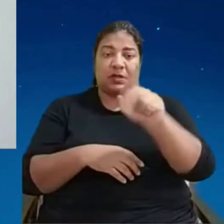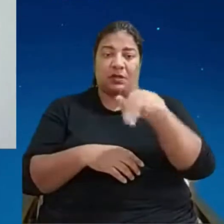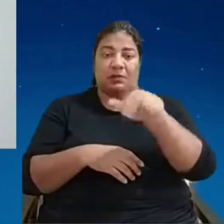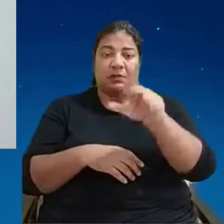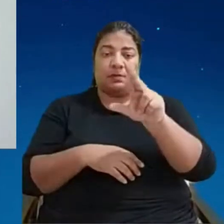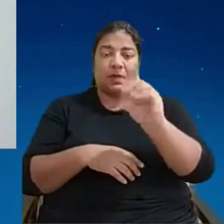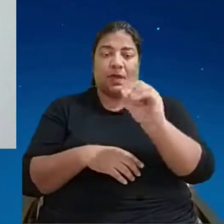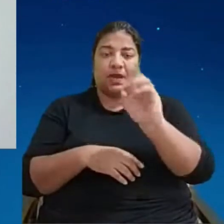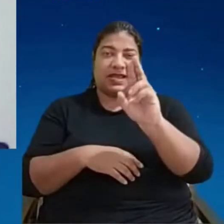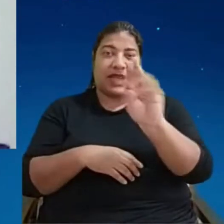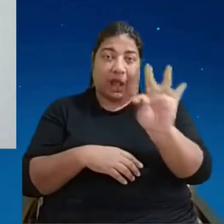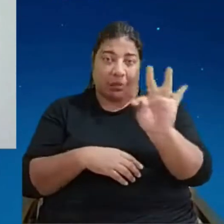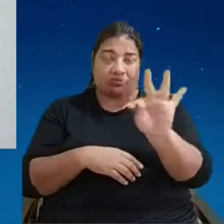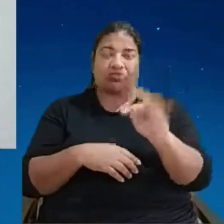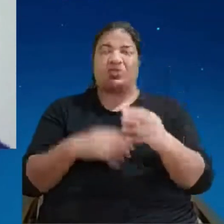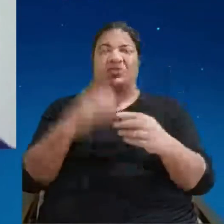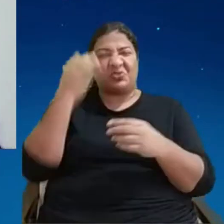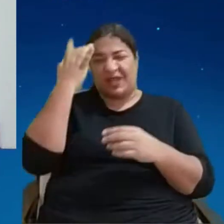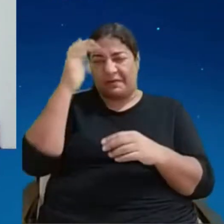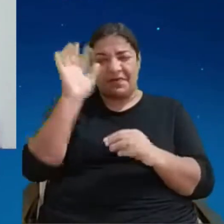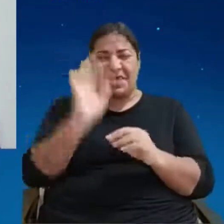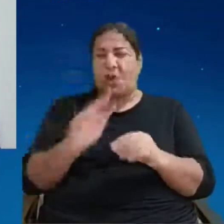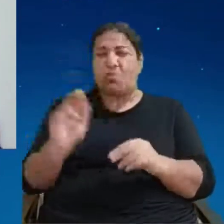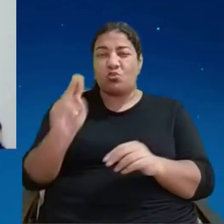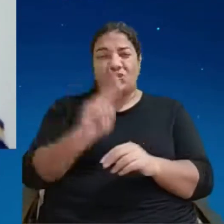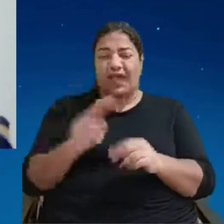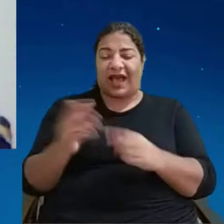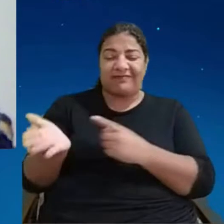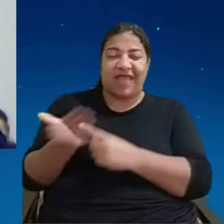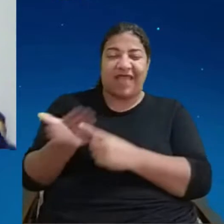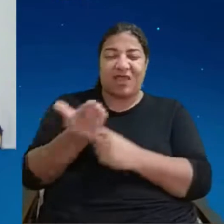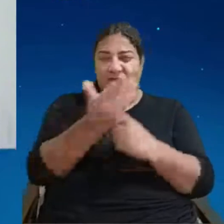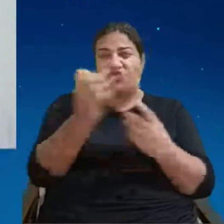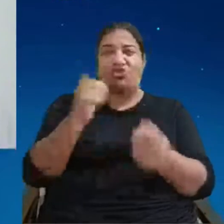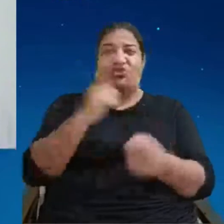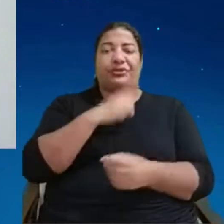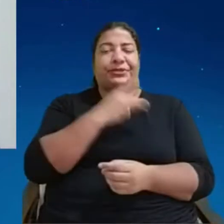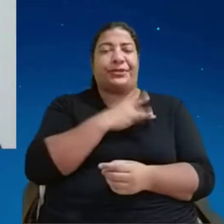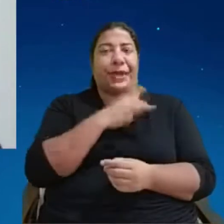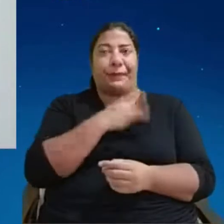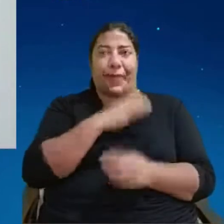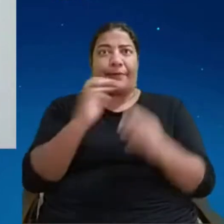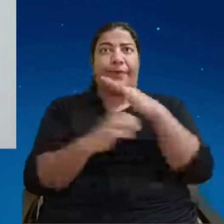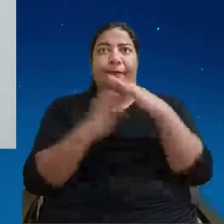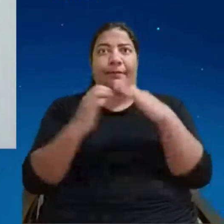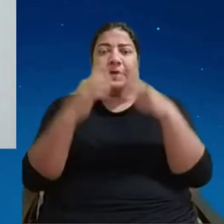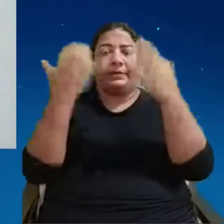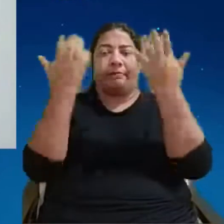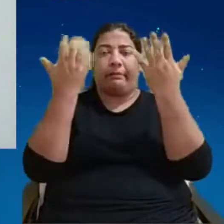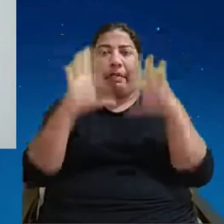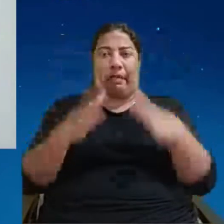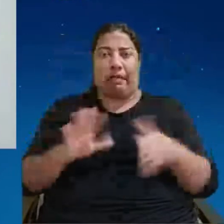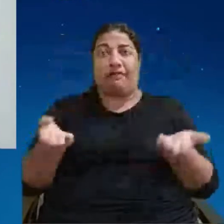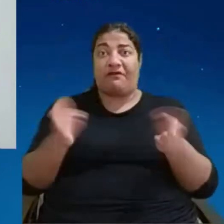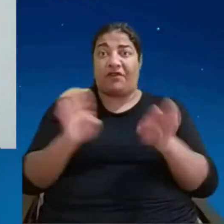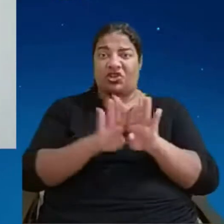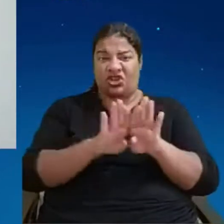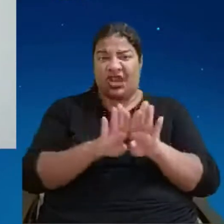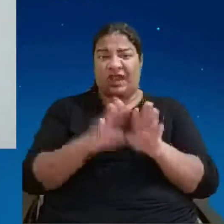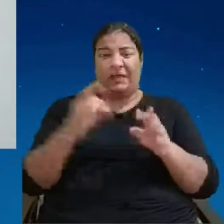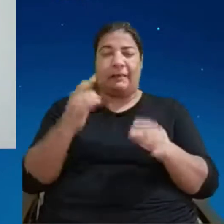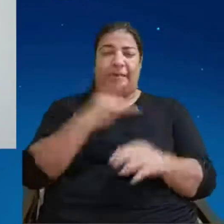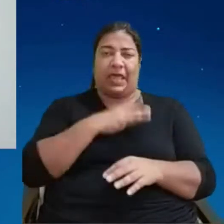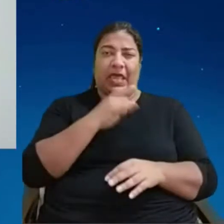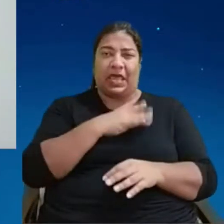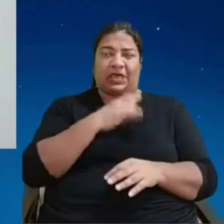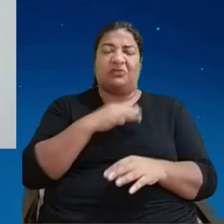das empresas falirem, com muitos receios. Mas eu vi muitas pessoas trabalhando mais de 14 horas por